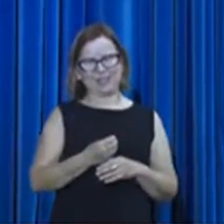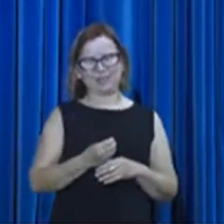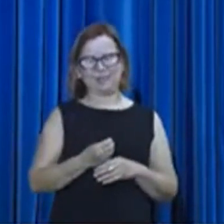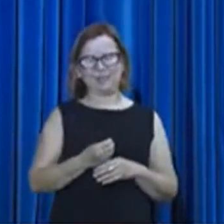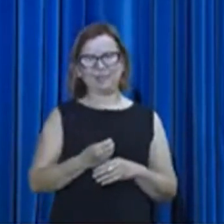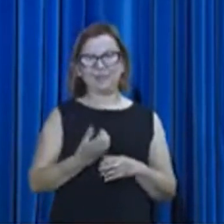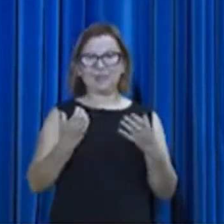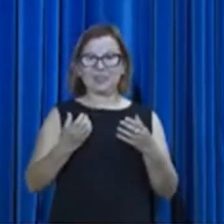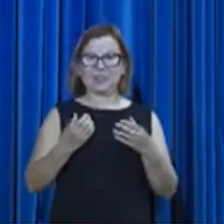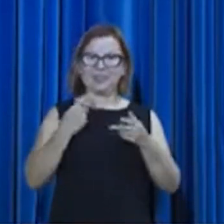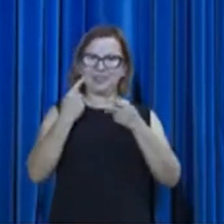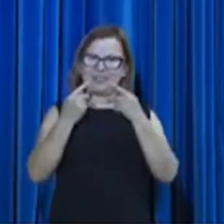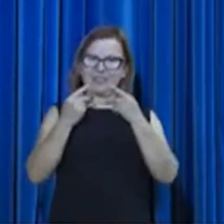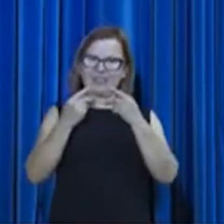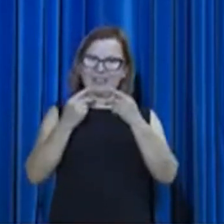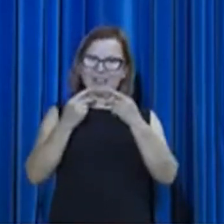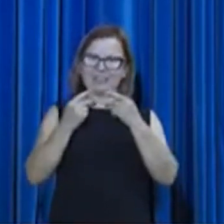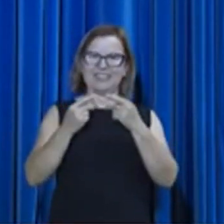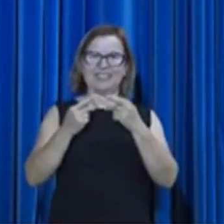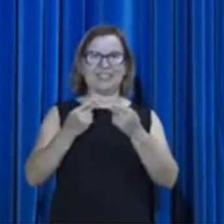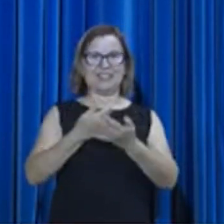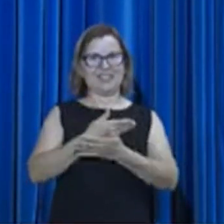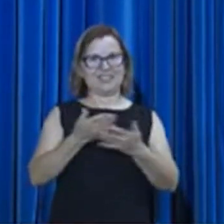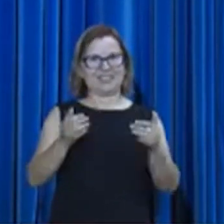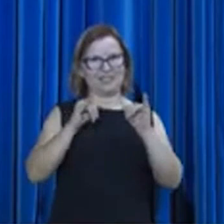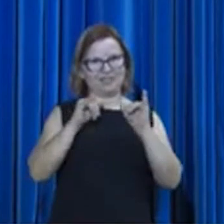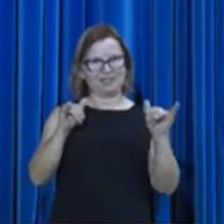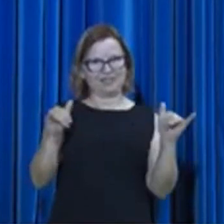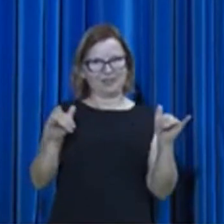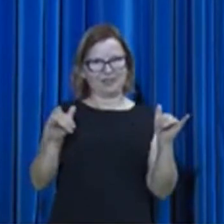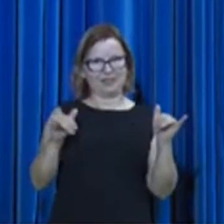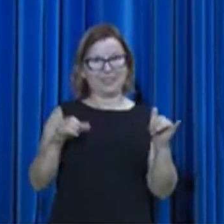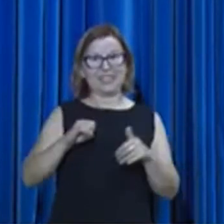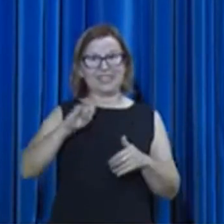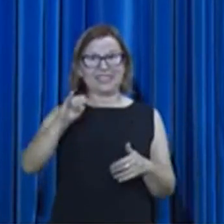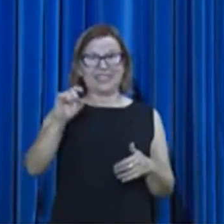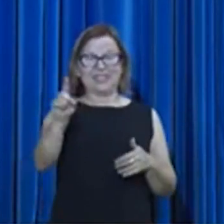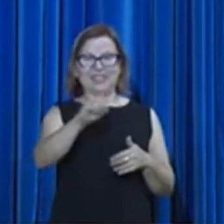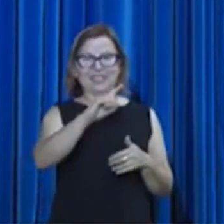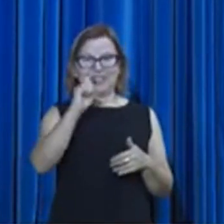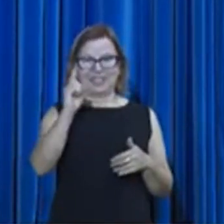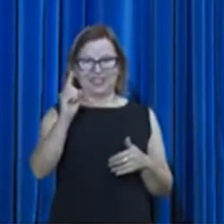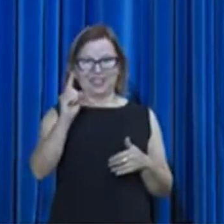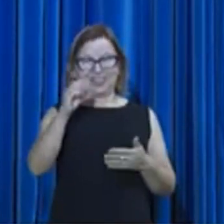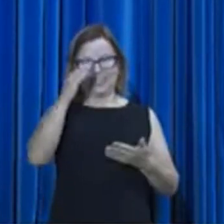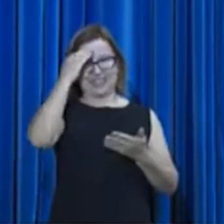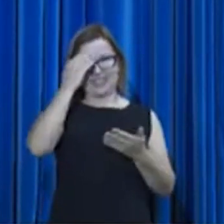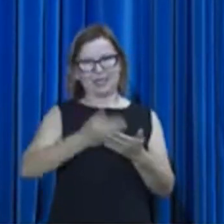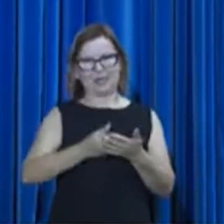para vocês. Se nós tomarmos isso, esta palavra, como palavra de